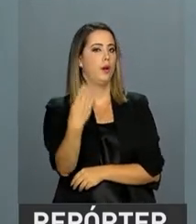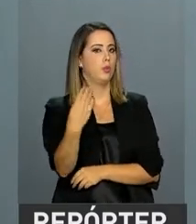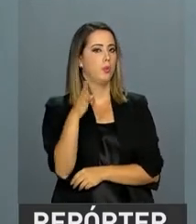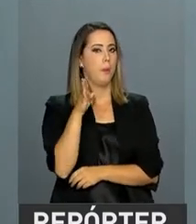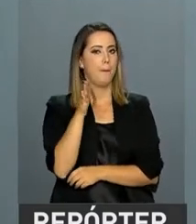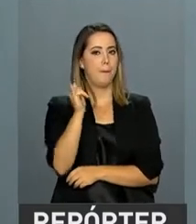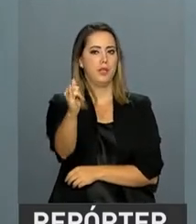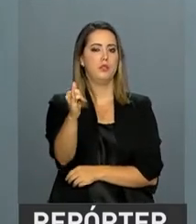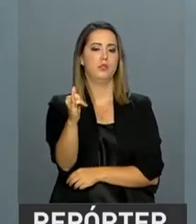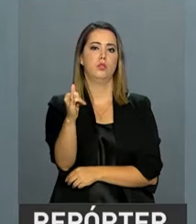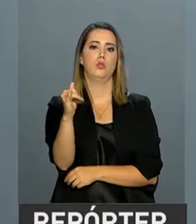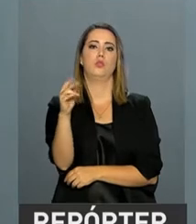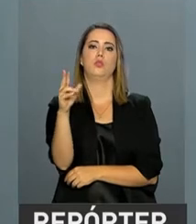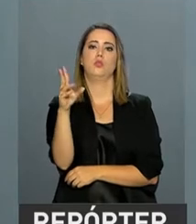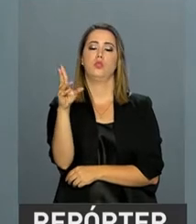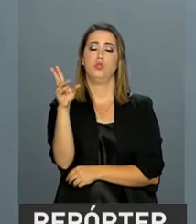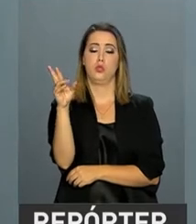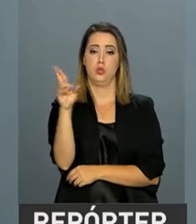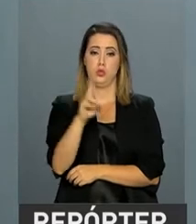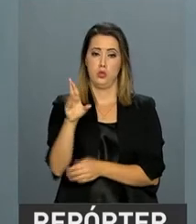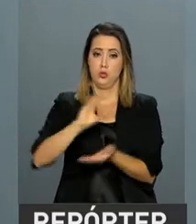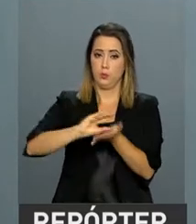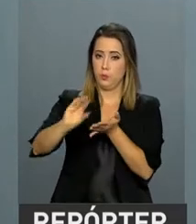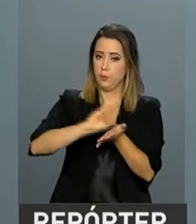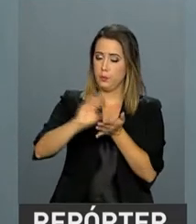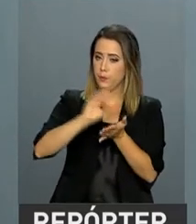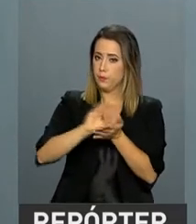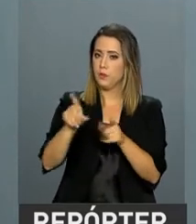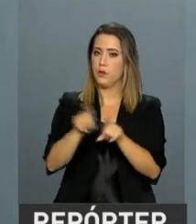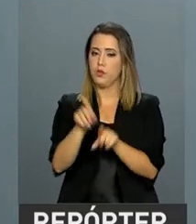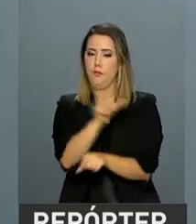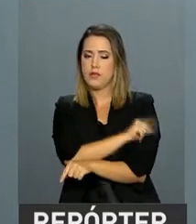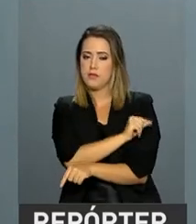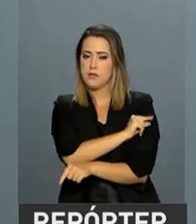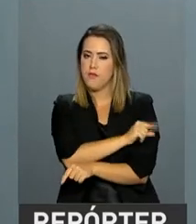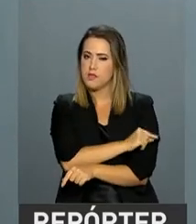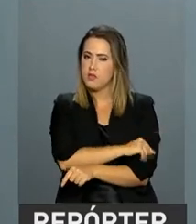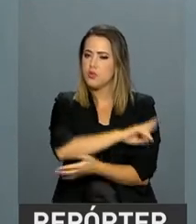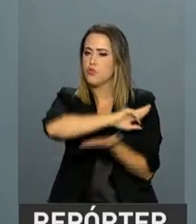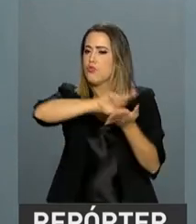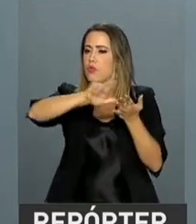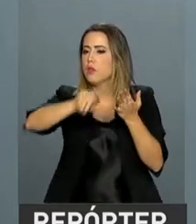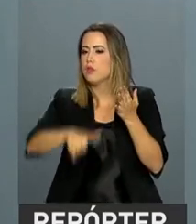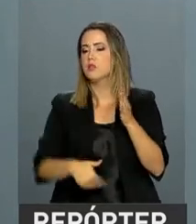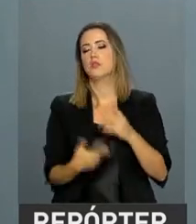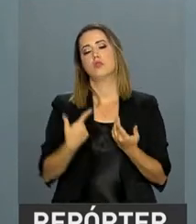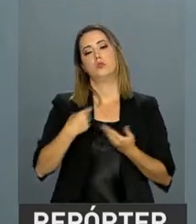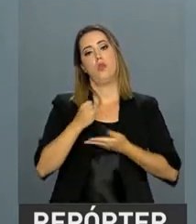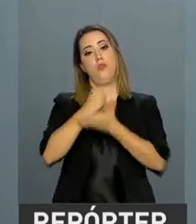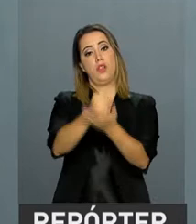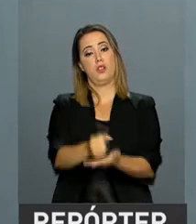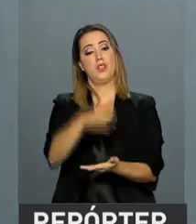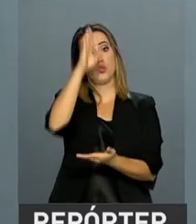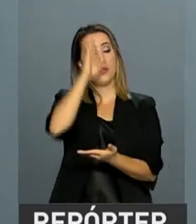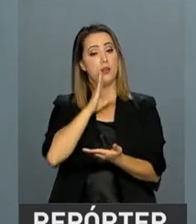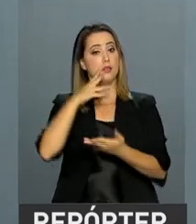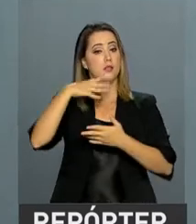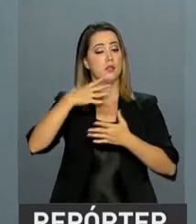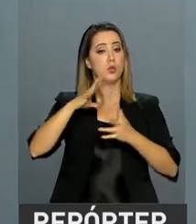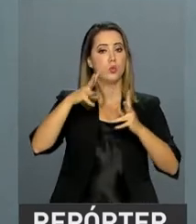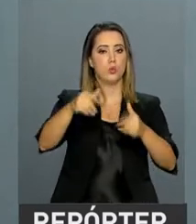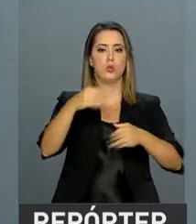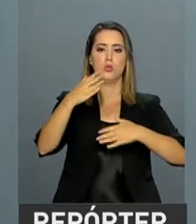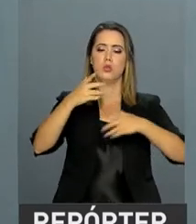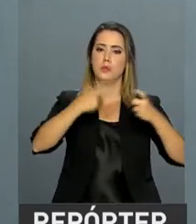investimentos, 300 milhões de doses de vacinas, de 19 tipos diferentes, que são disponibilizados gratuitamente a toda a população, justamente